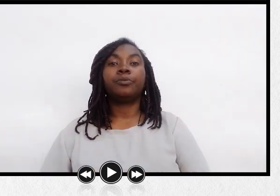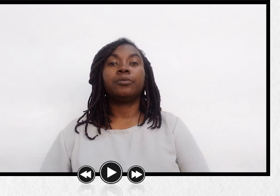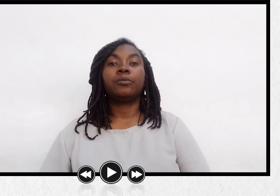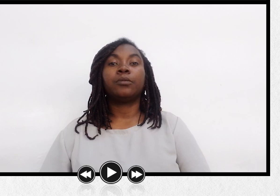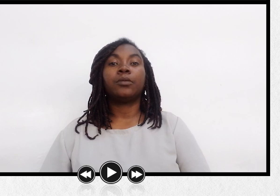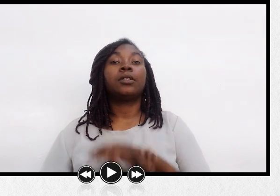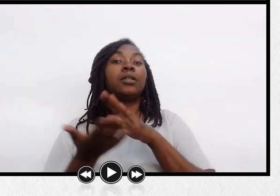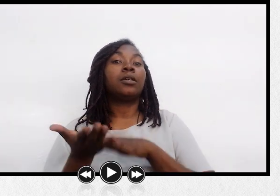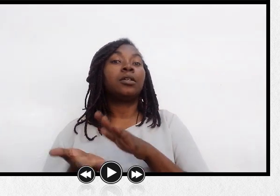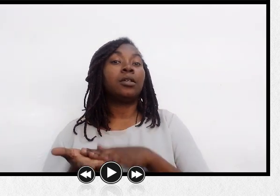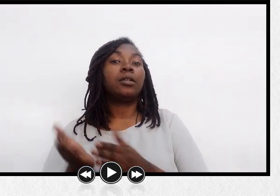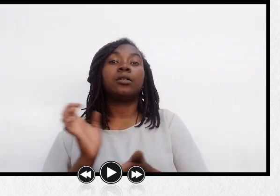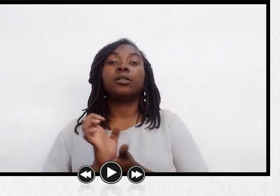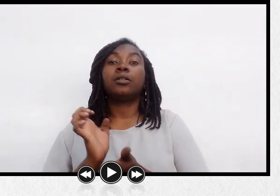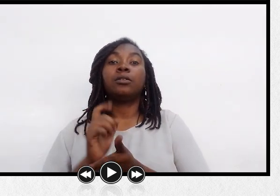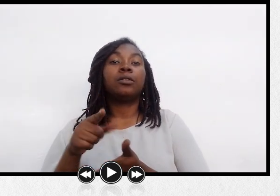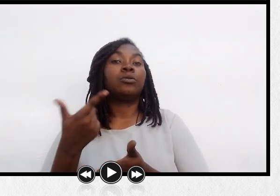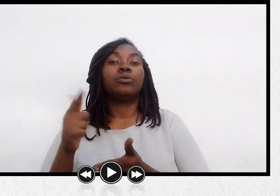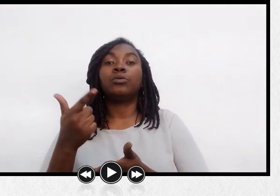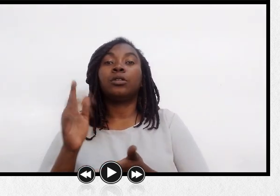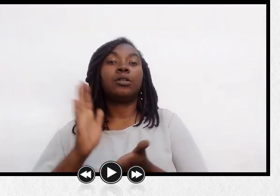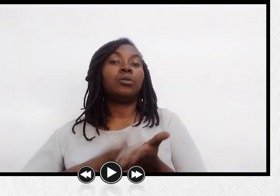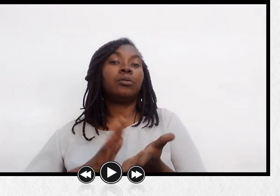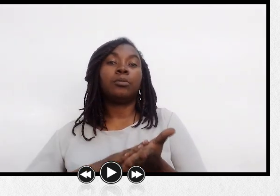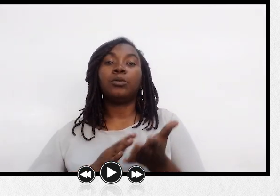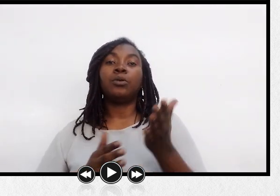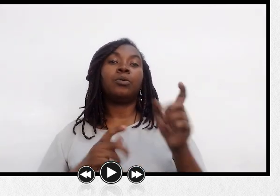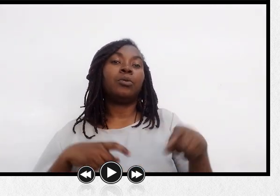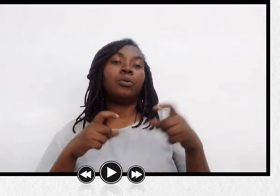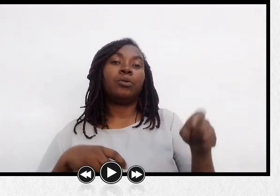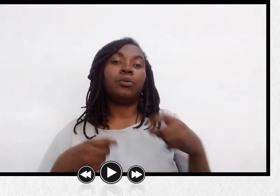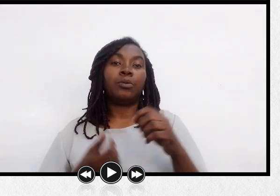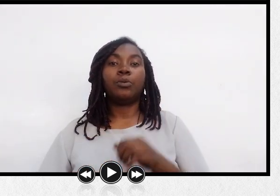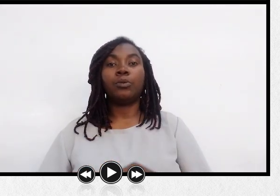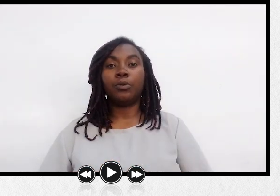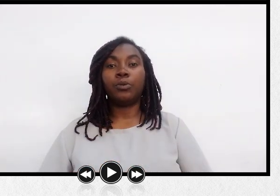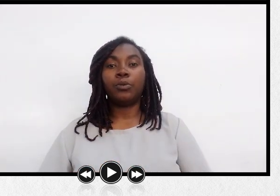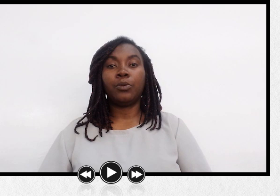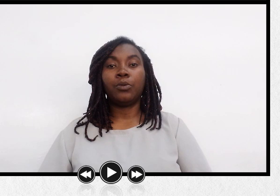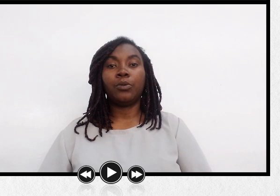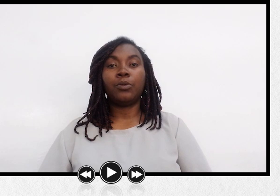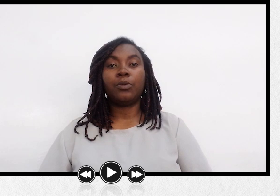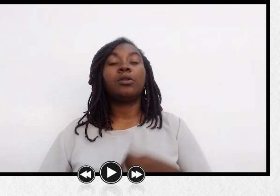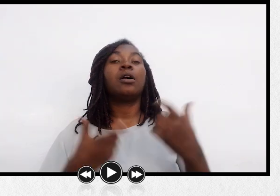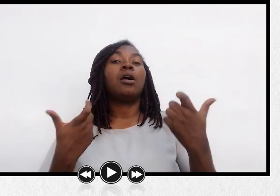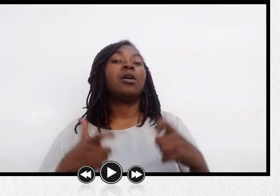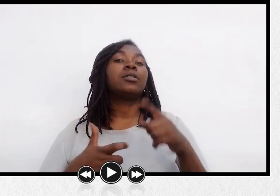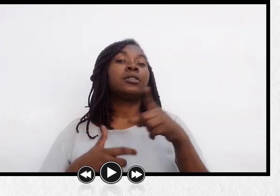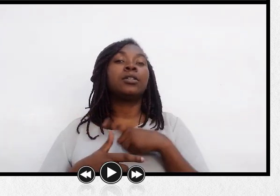E na cobrança estadual, você não tem a cobrança rural. Sim. E é onde você tem toda